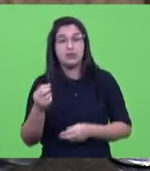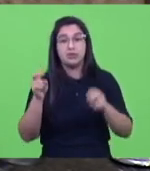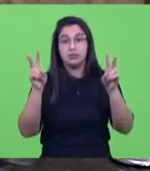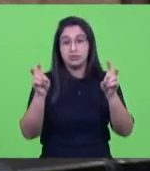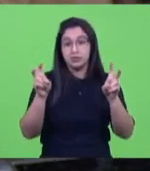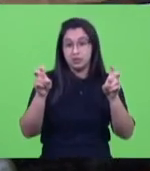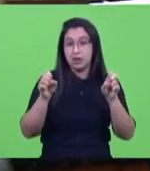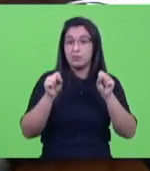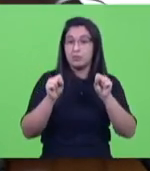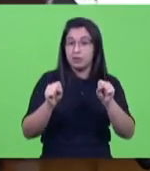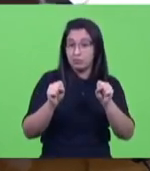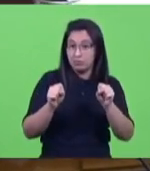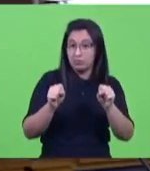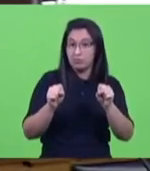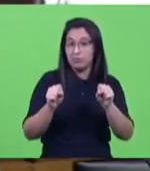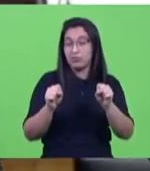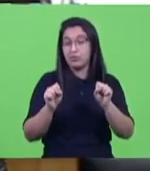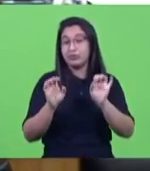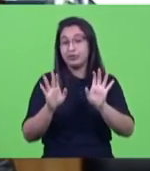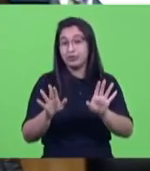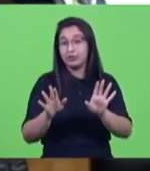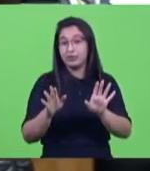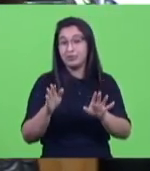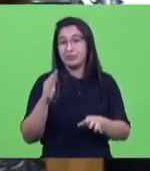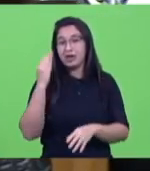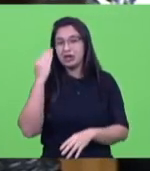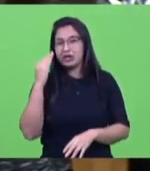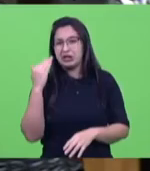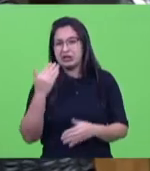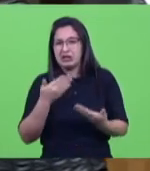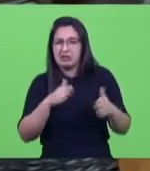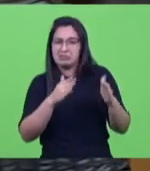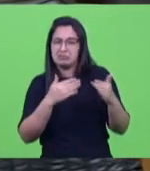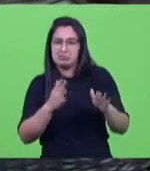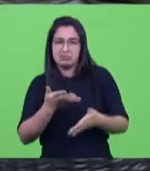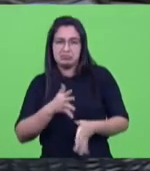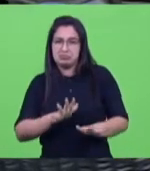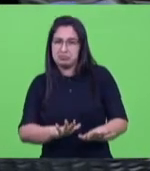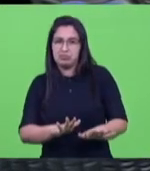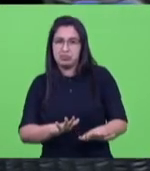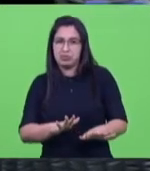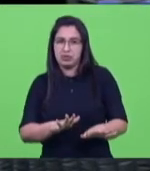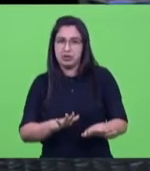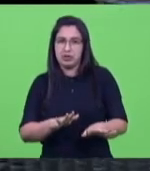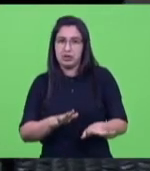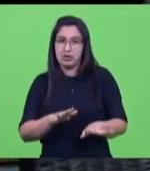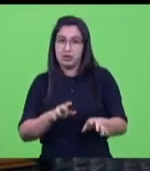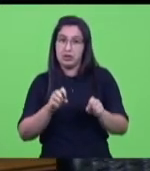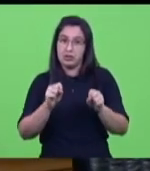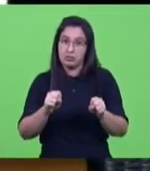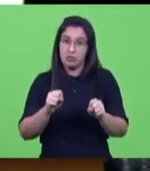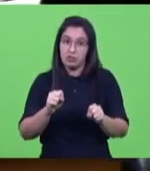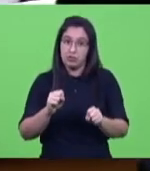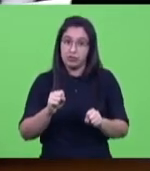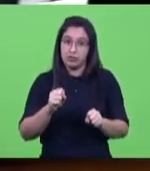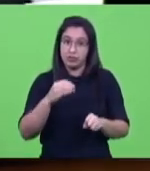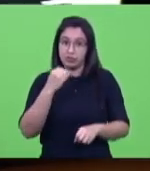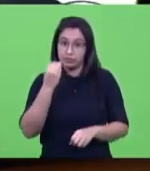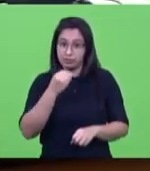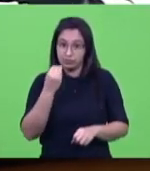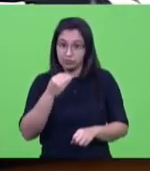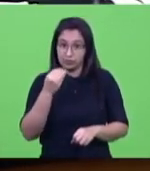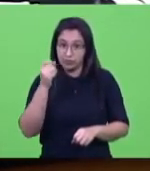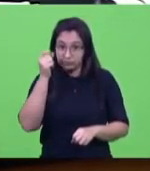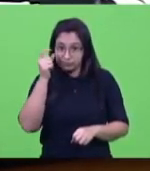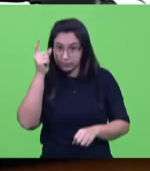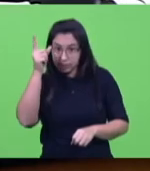nós deliberadamente continuarmos sem entender sobre o assunto, quando nós temos a oportunidade de conhecer um pouco mais, de iluminar os nossos